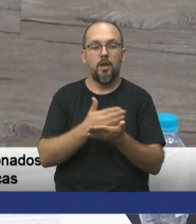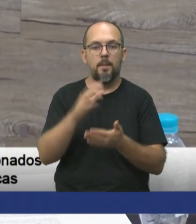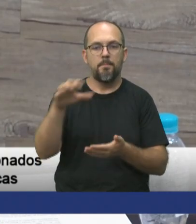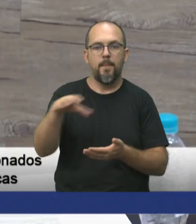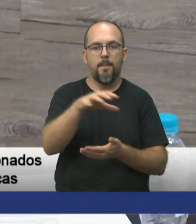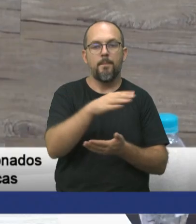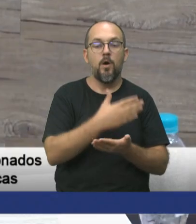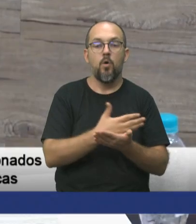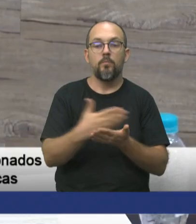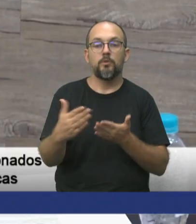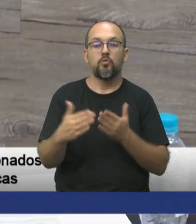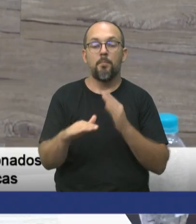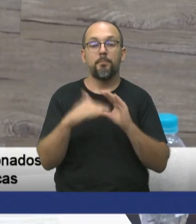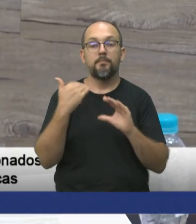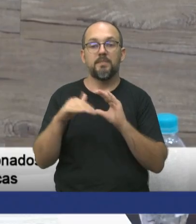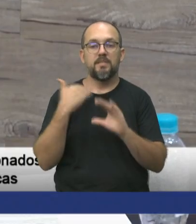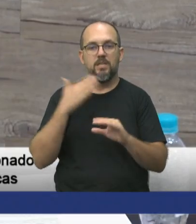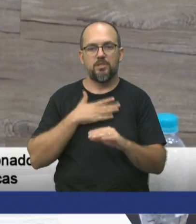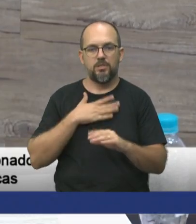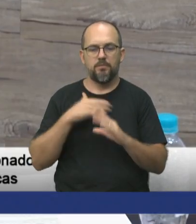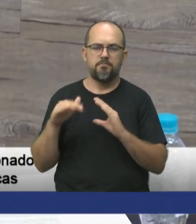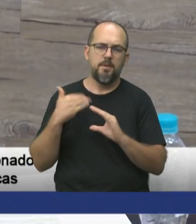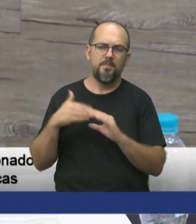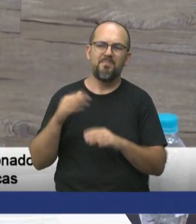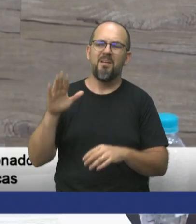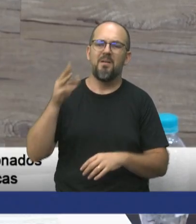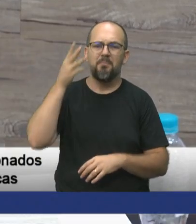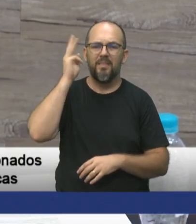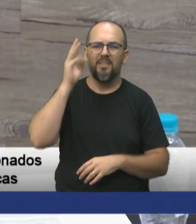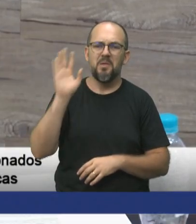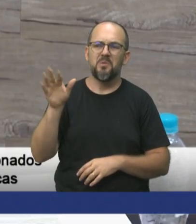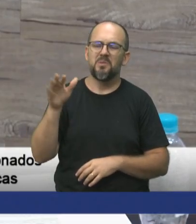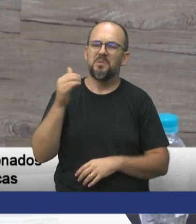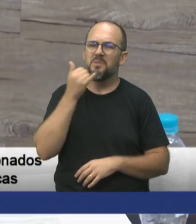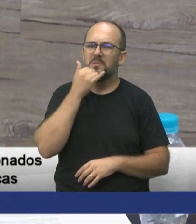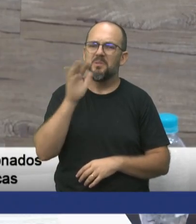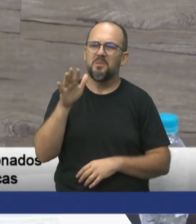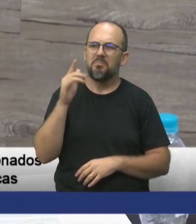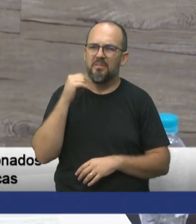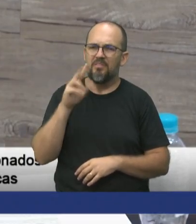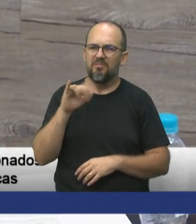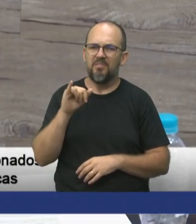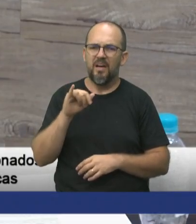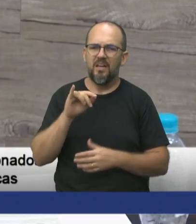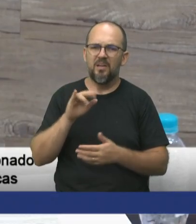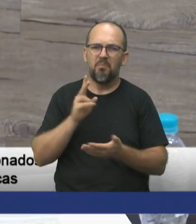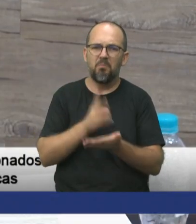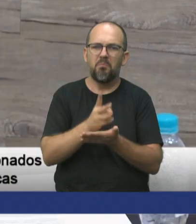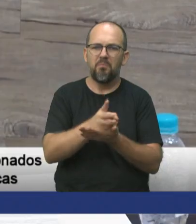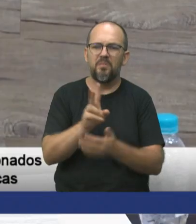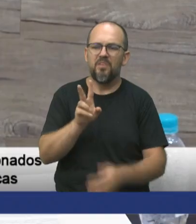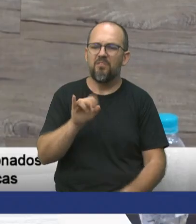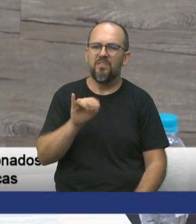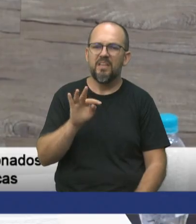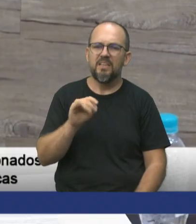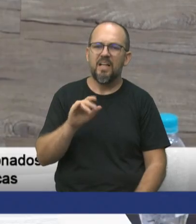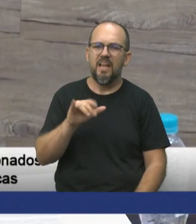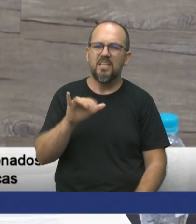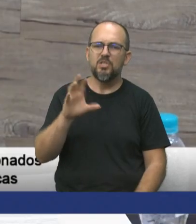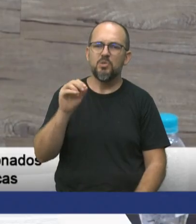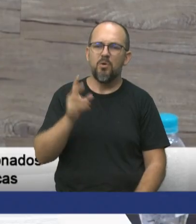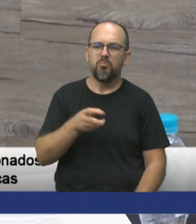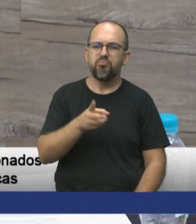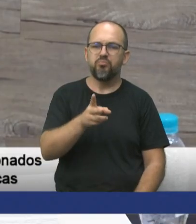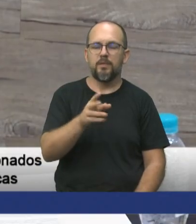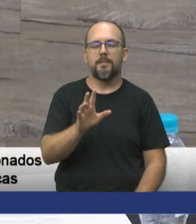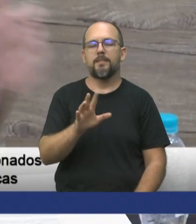mandar mensagem. Mateus, mas vai deixar vitalício. E um medo e um risco, né? E aí você vê,